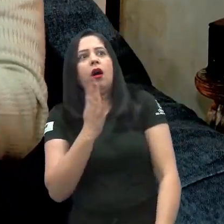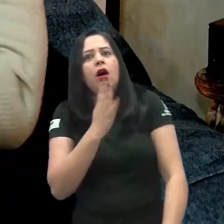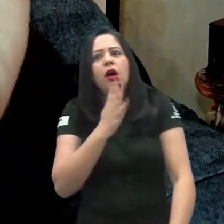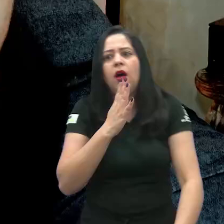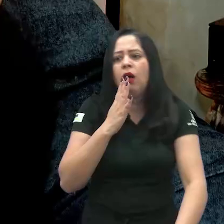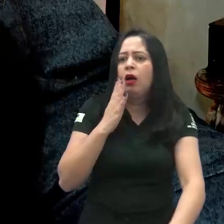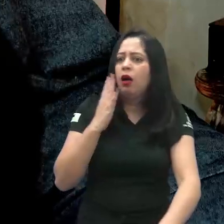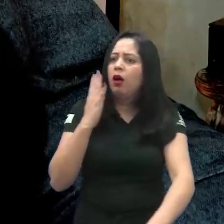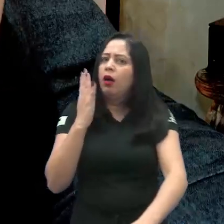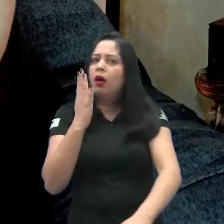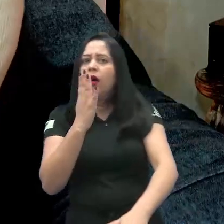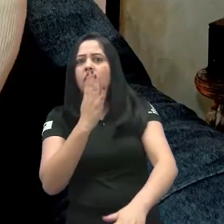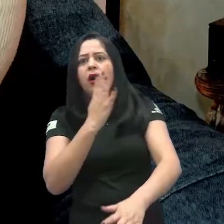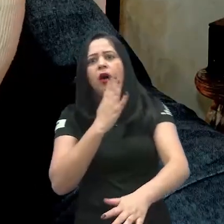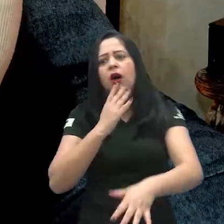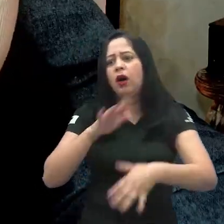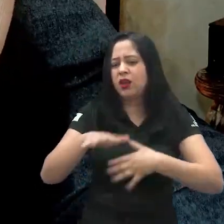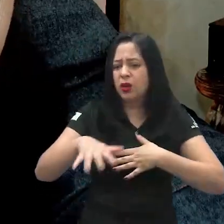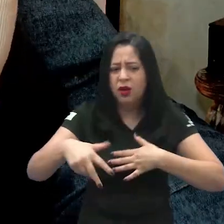assim, eu